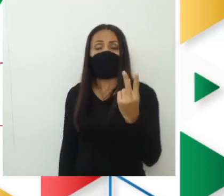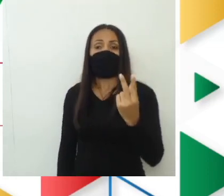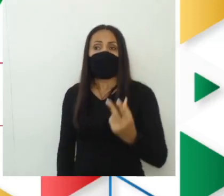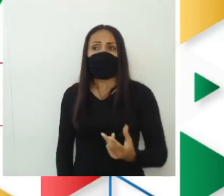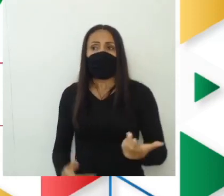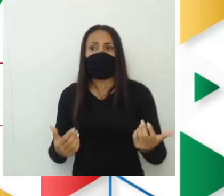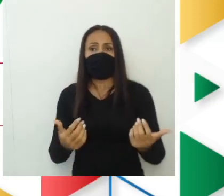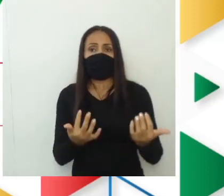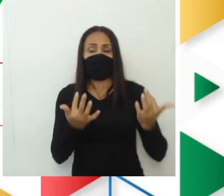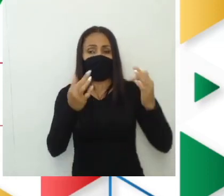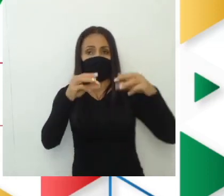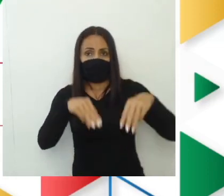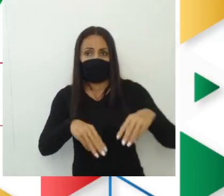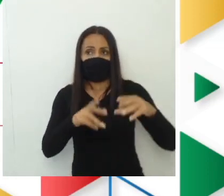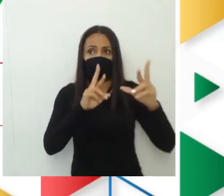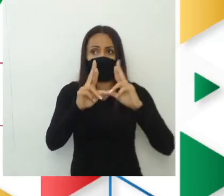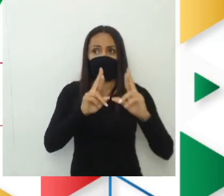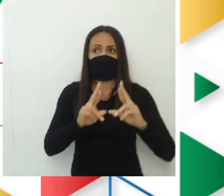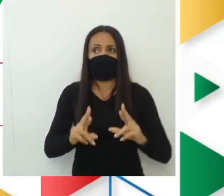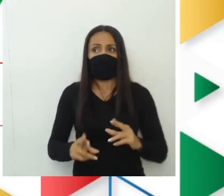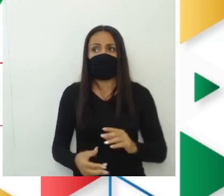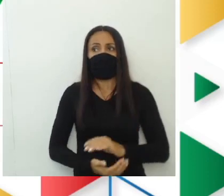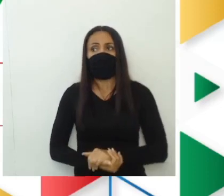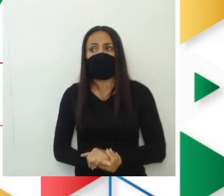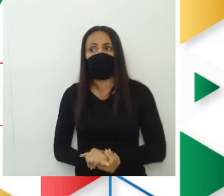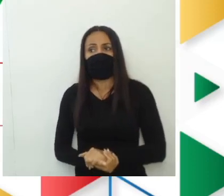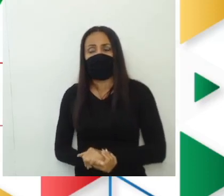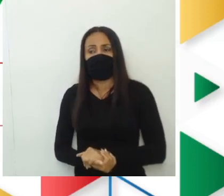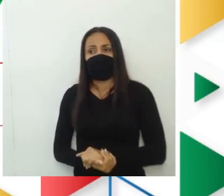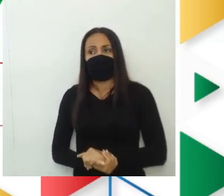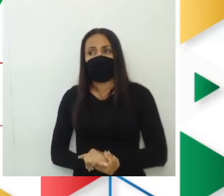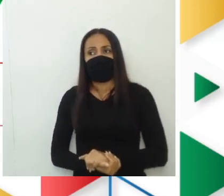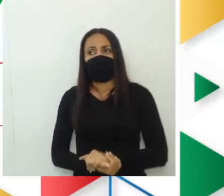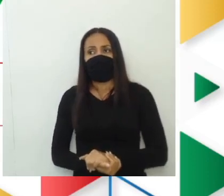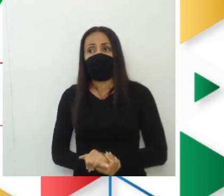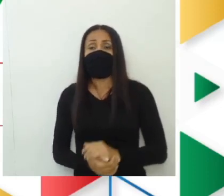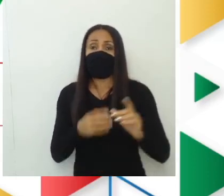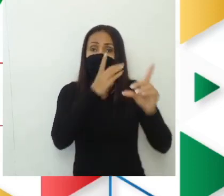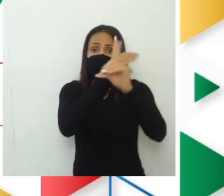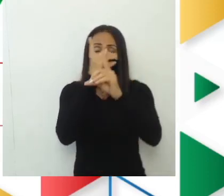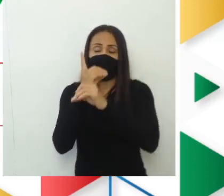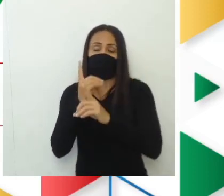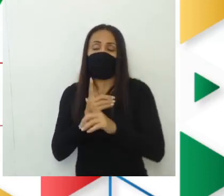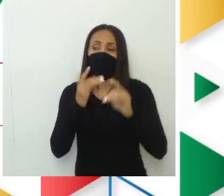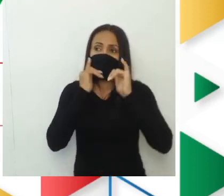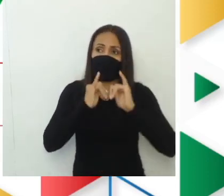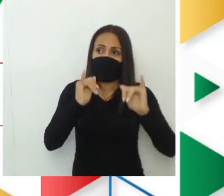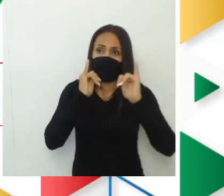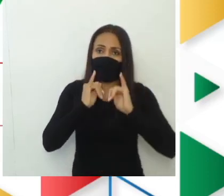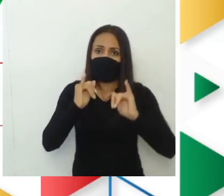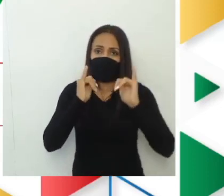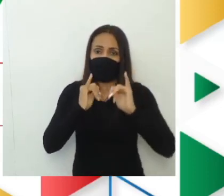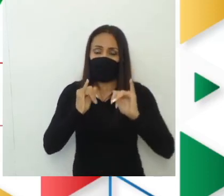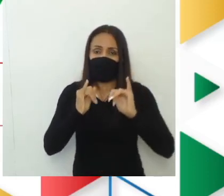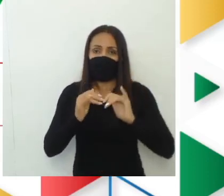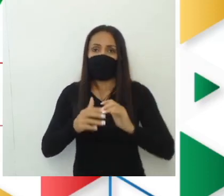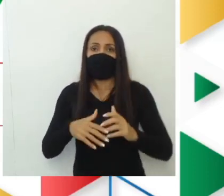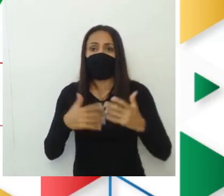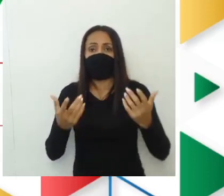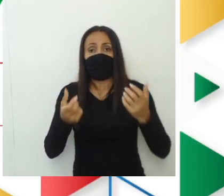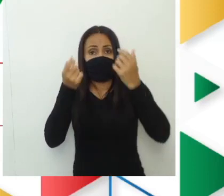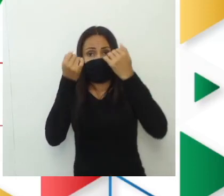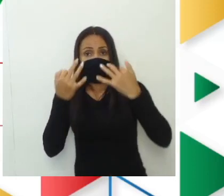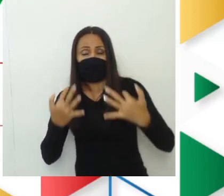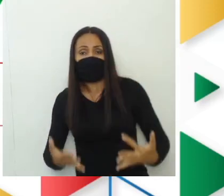esse 999 e essa demanda de zero aí. Você vai encontrar mais informações falando sobre esse assunto